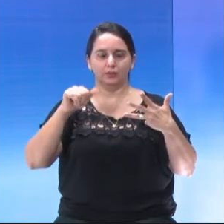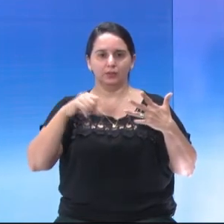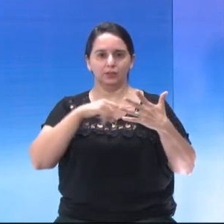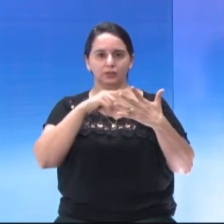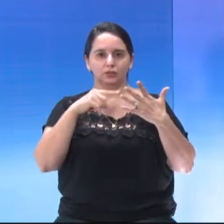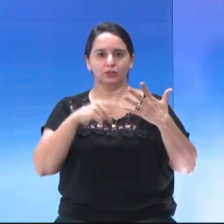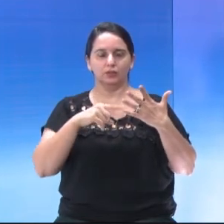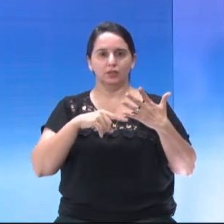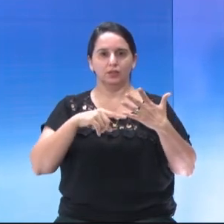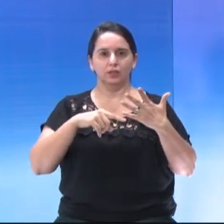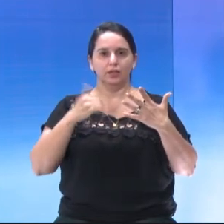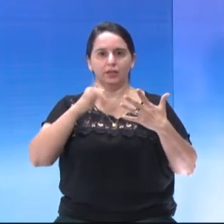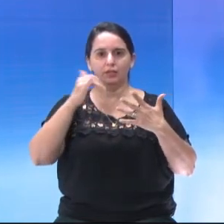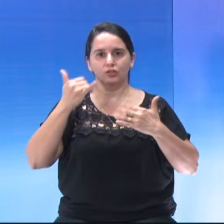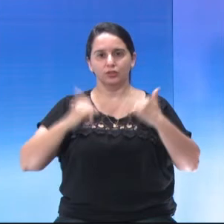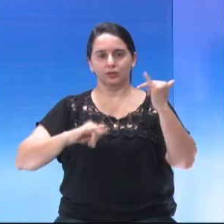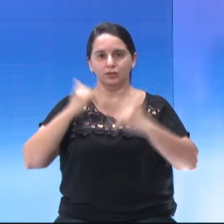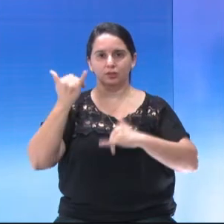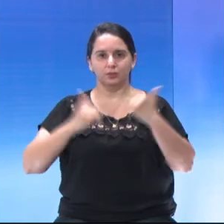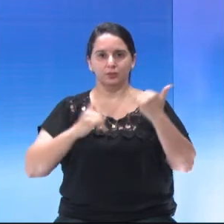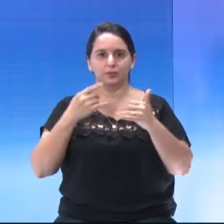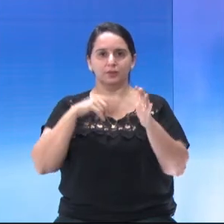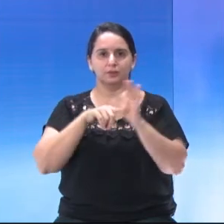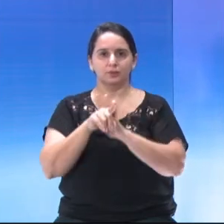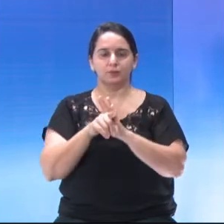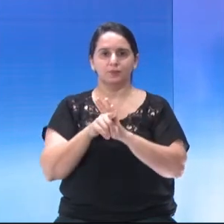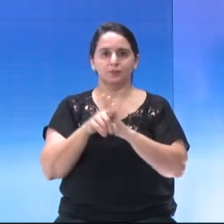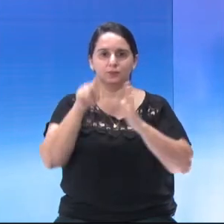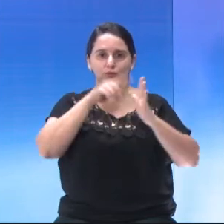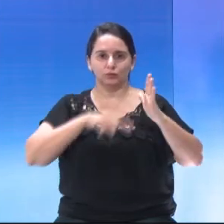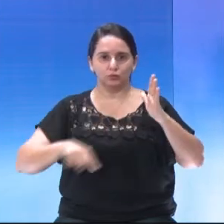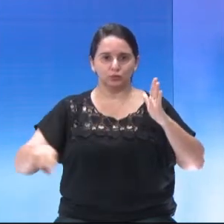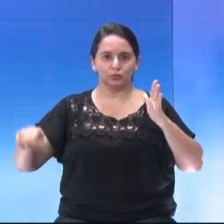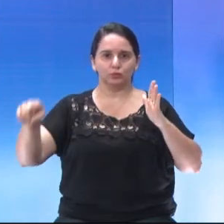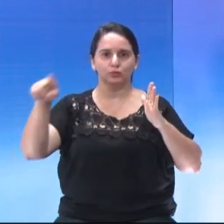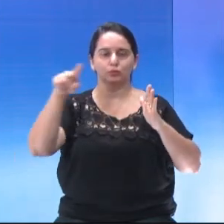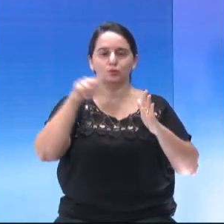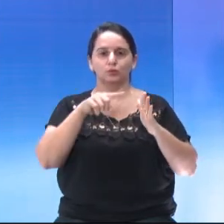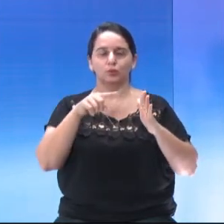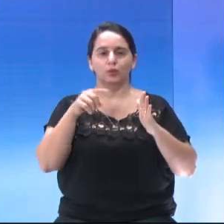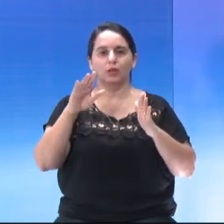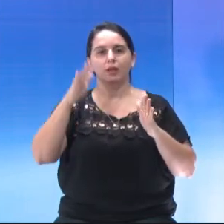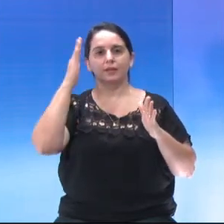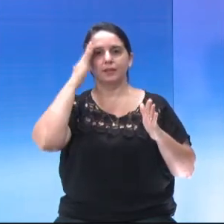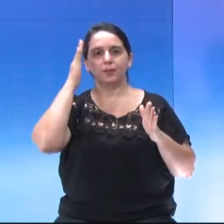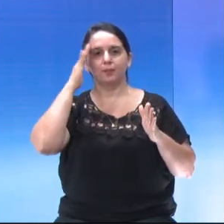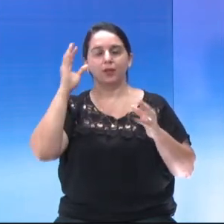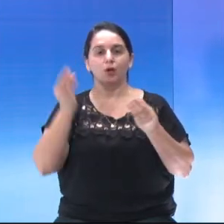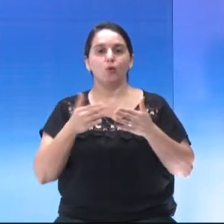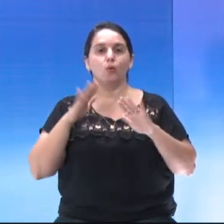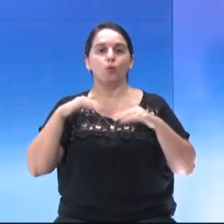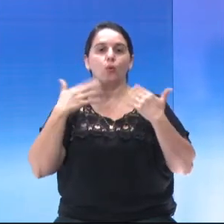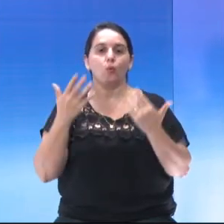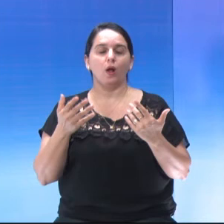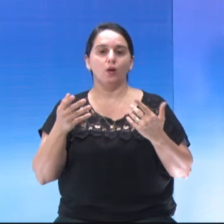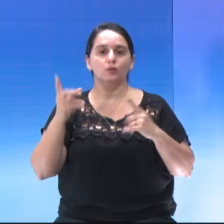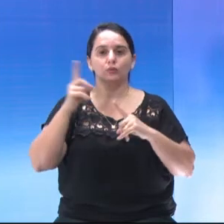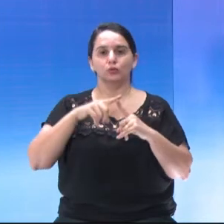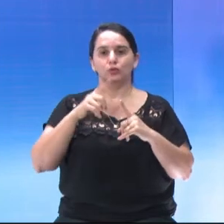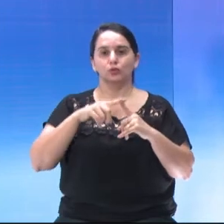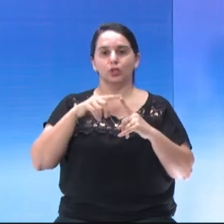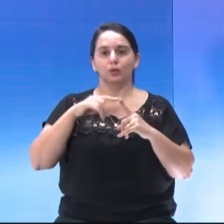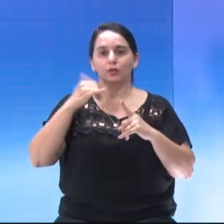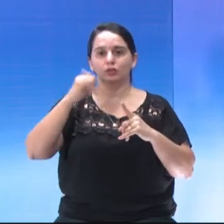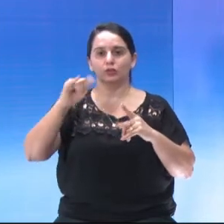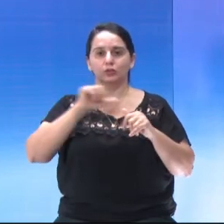energia química. Vamos analisar então aí na resolução. Esse é o ciclo. Ele quer saber qual é o tipo